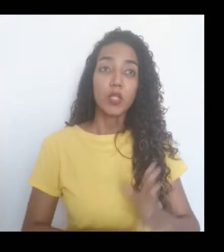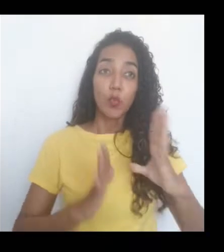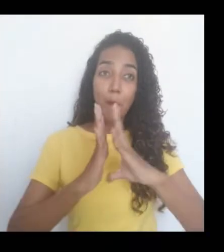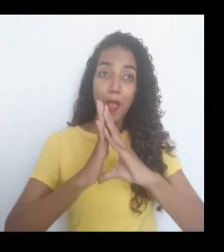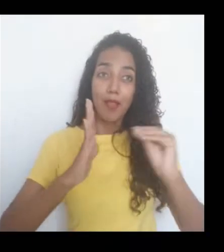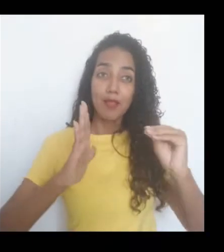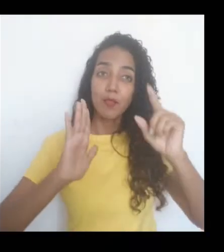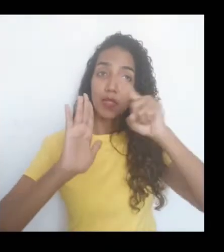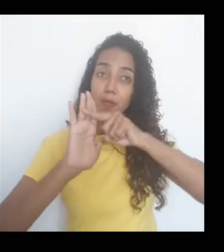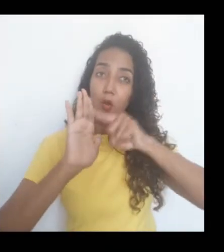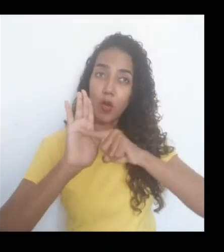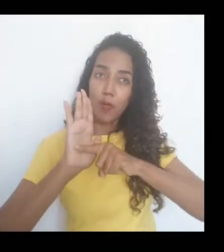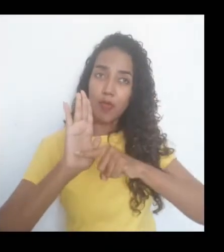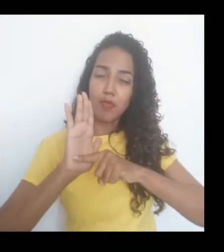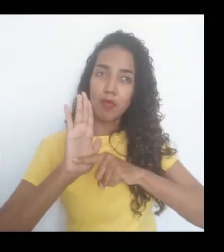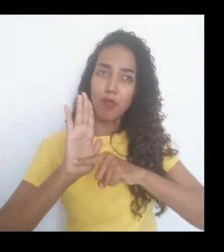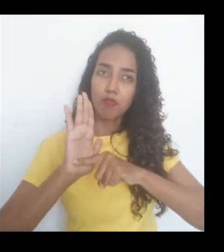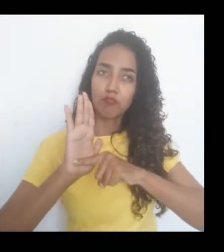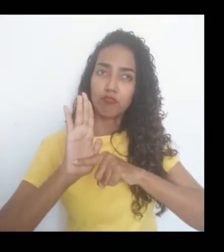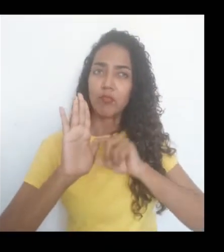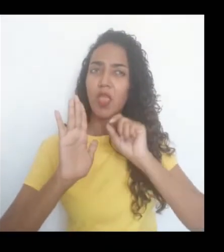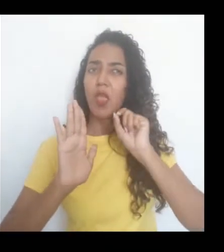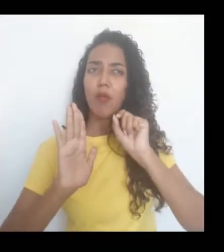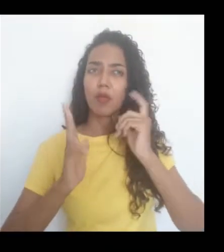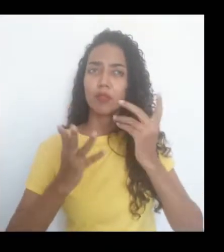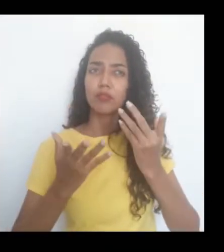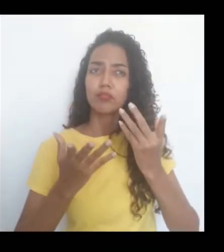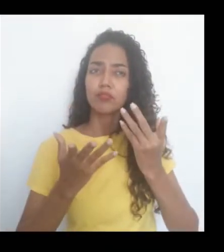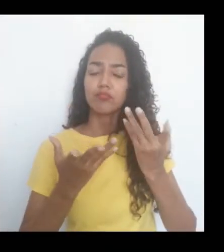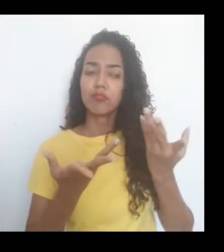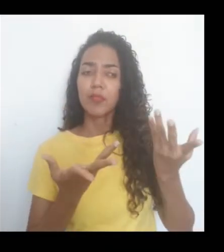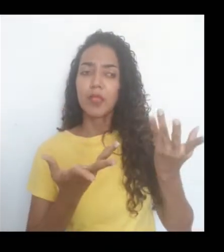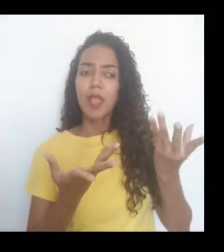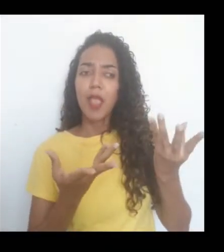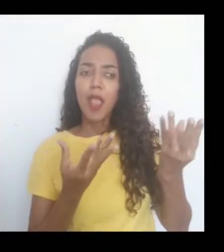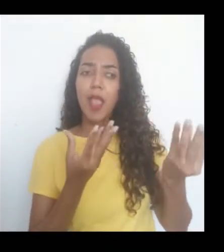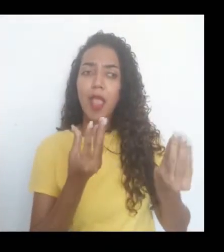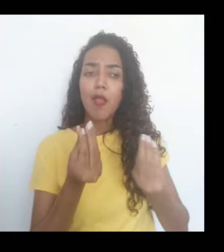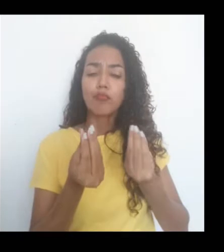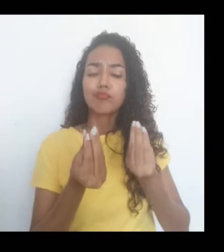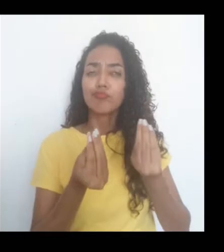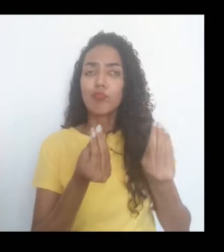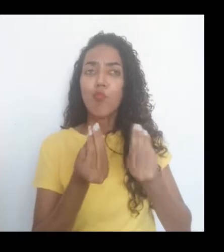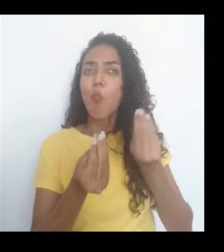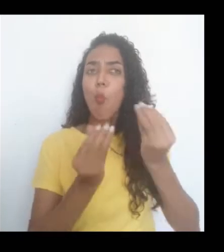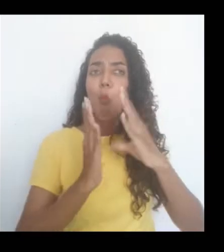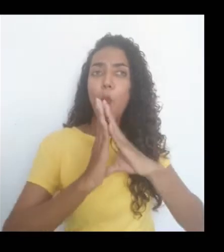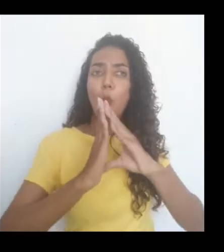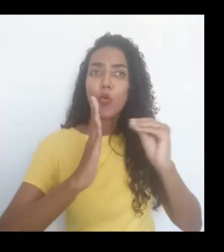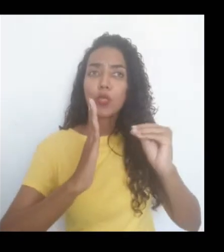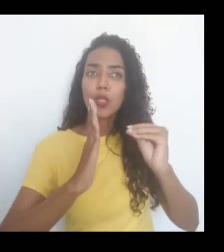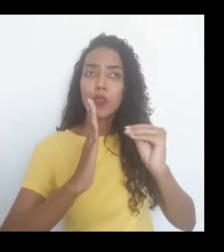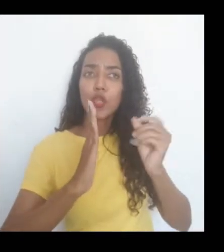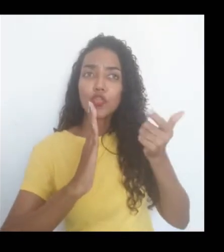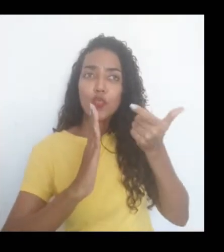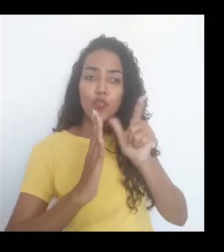paradigma de programação é uma maneira de modelar o mundo real para que eu